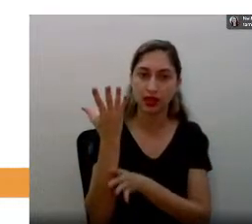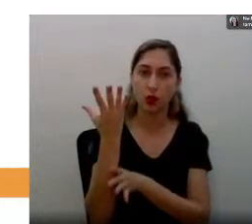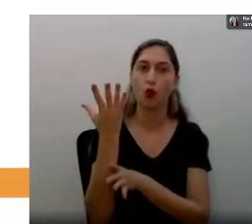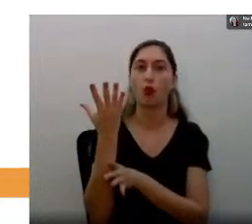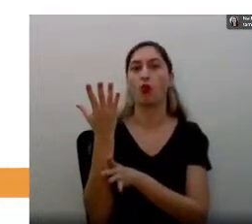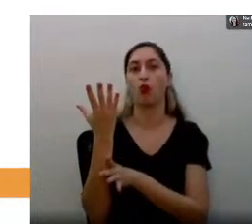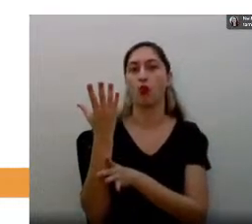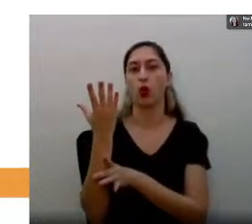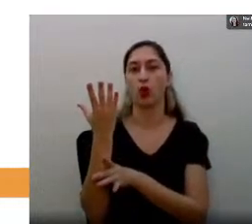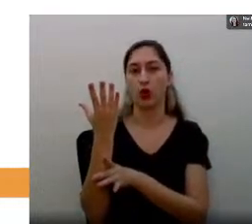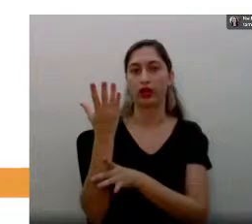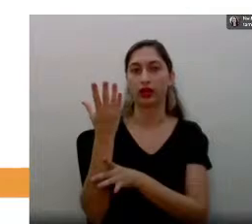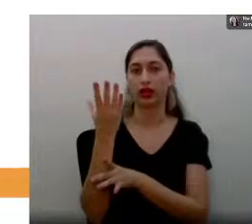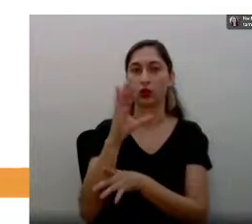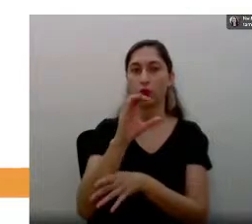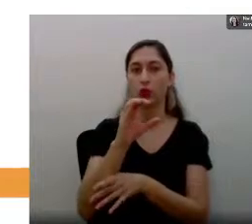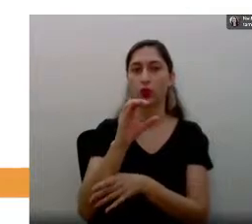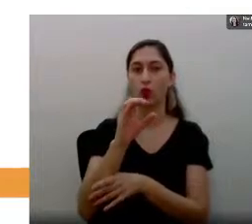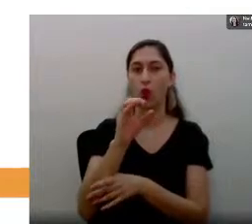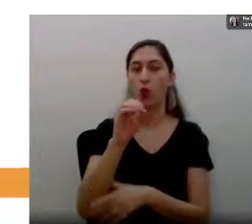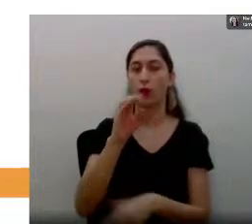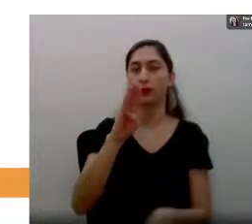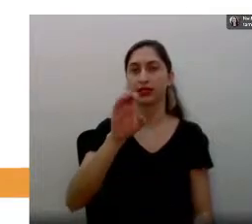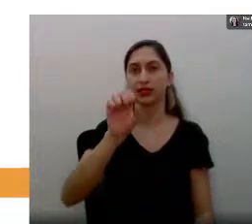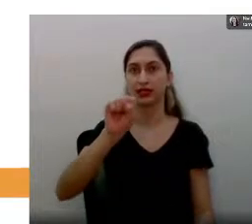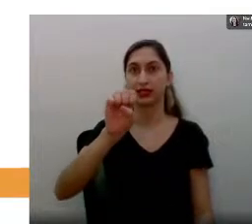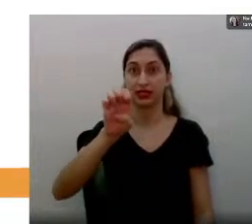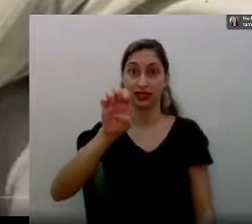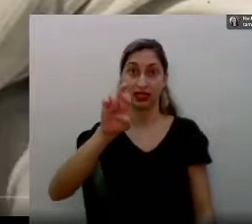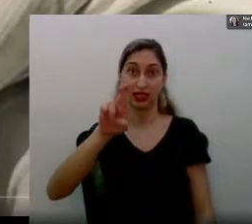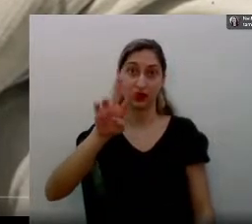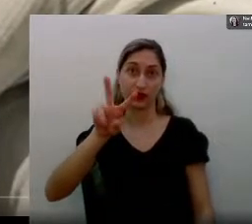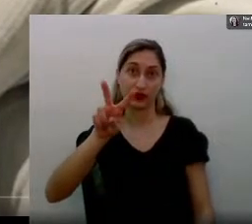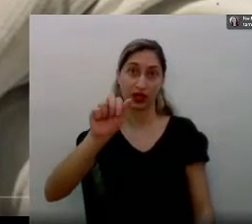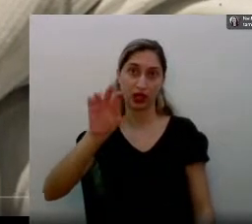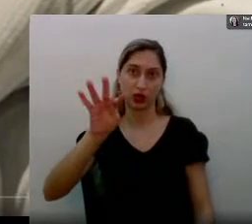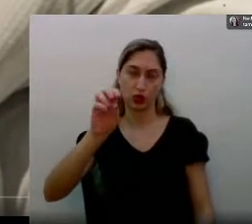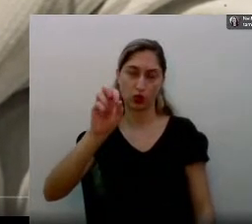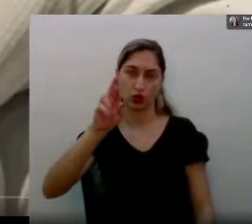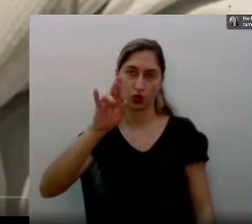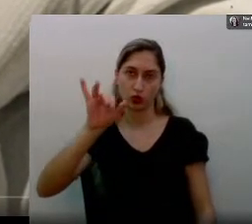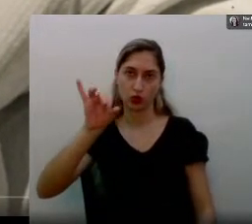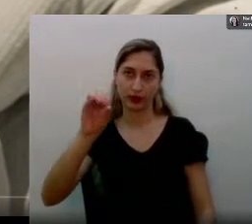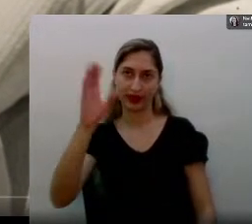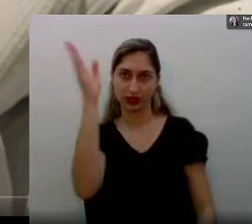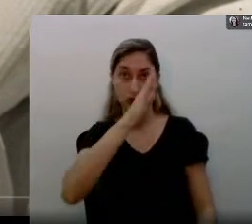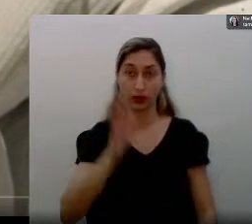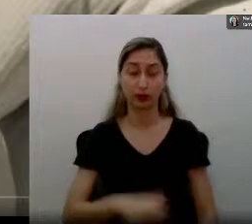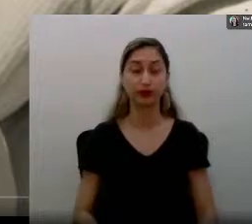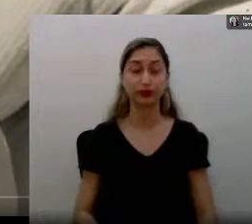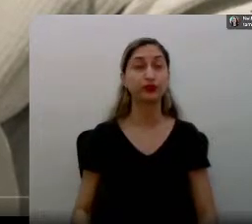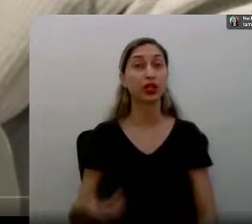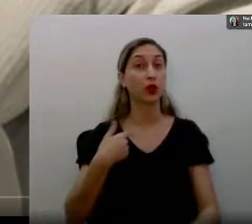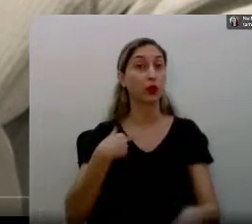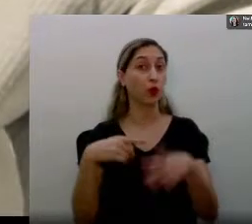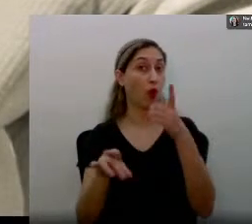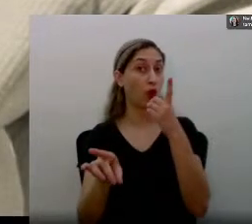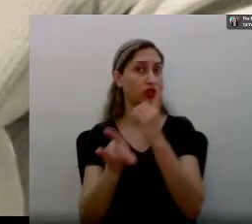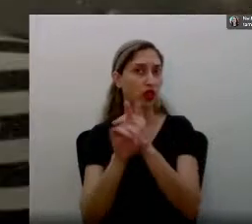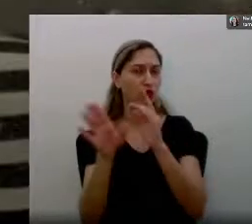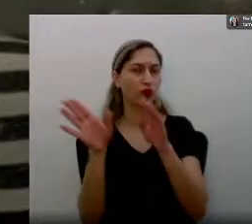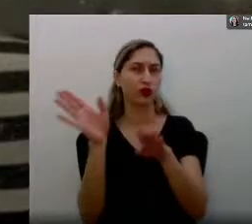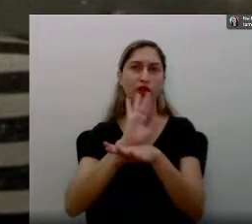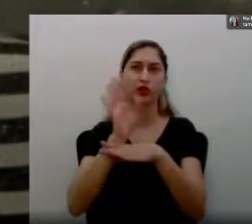tá Então olha eu até achei um vídeo bem legal aqui com cenas né um vídeo aqui do